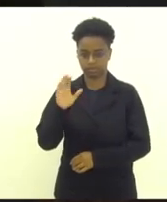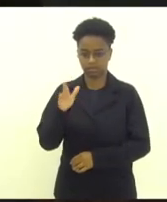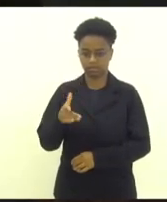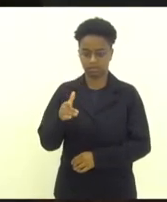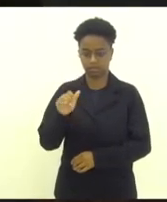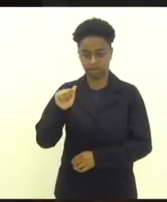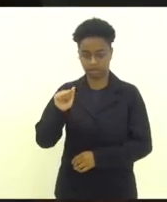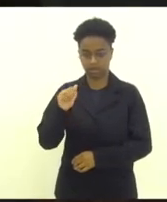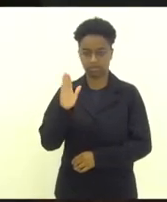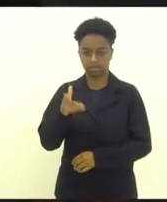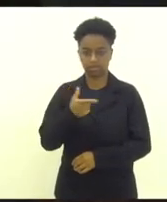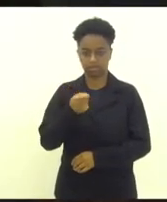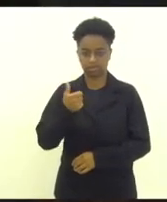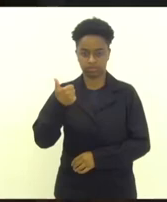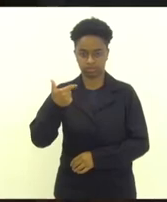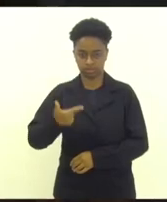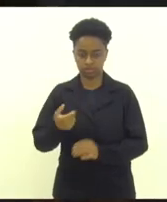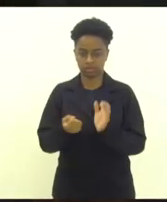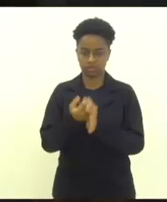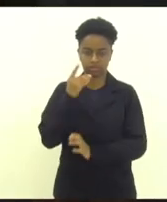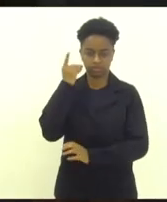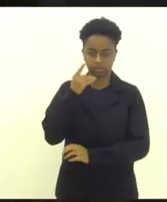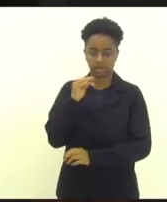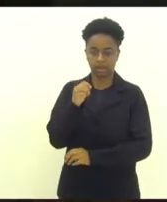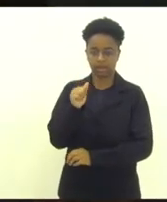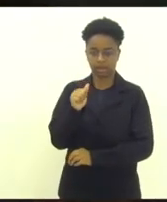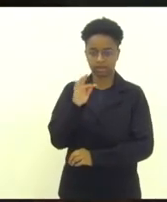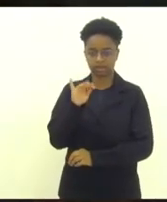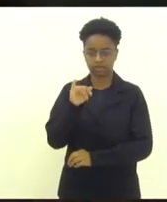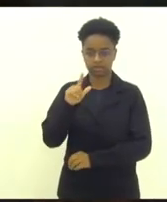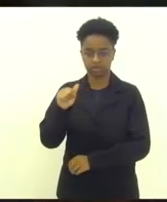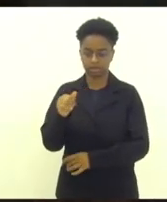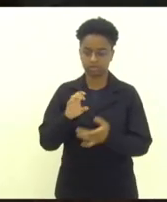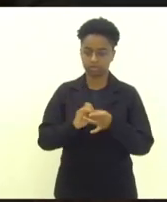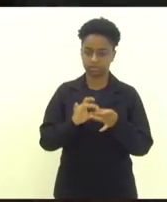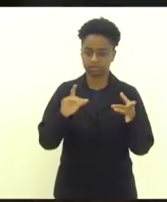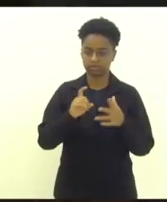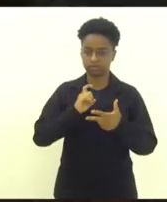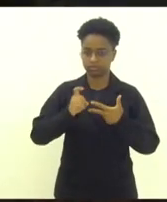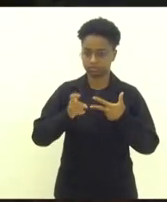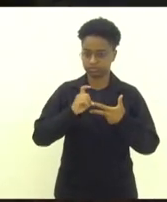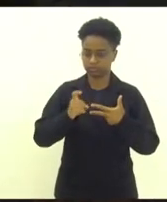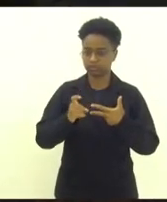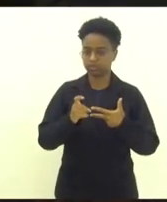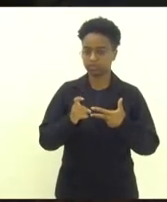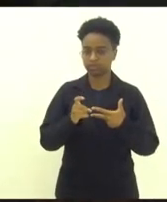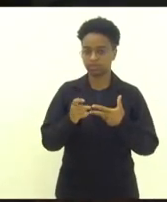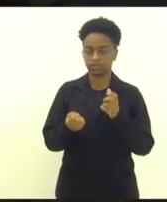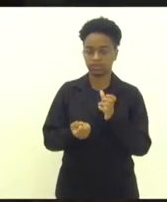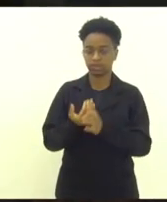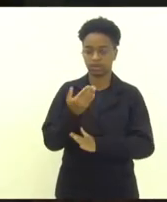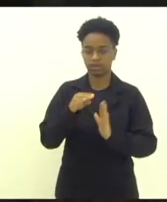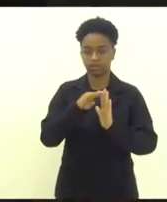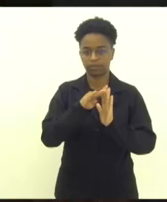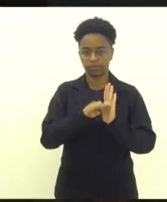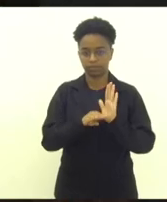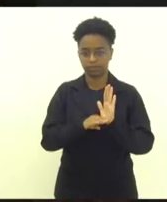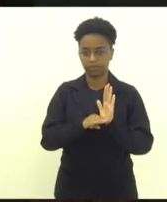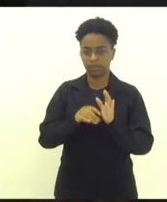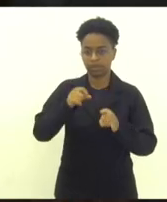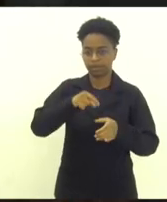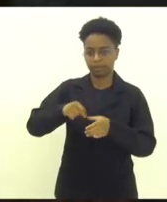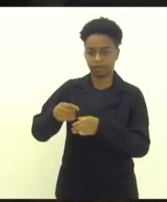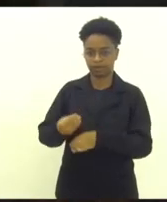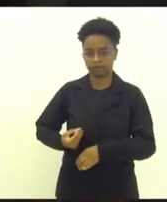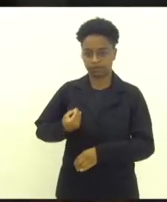a de 2012 de autoria Deputado Átila Nunes que autoriza o poder executivo é instituir o programa plantevida